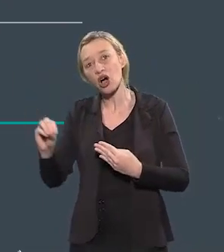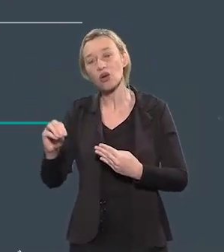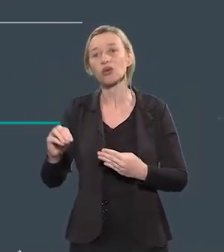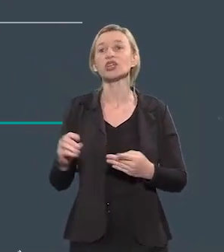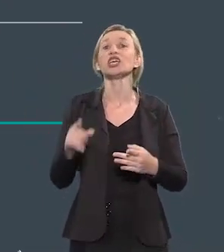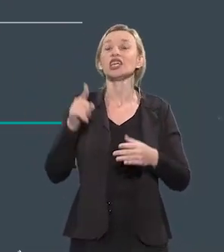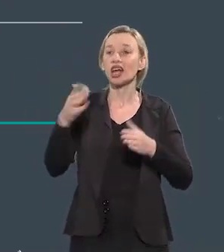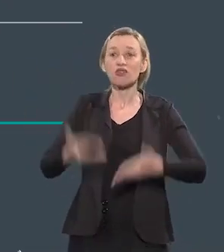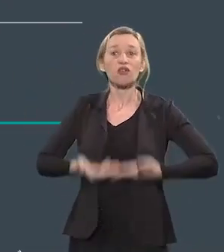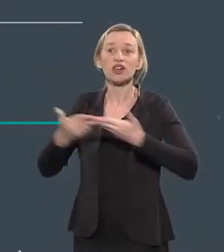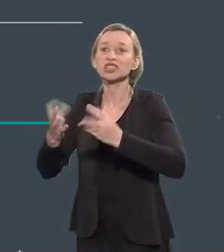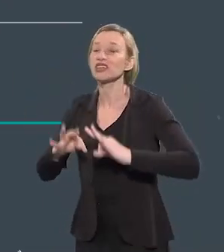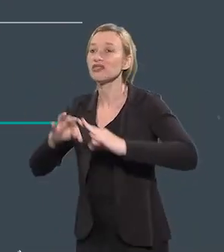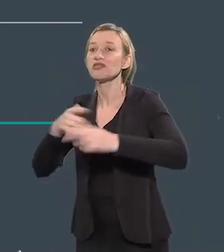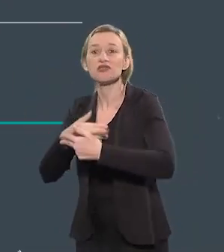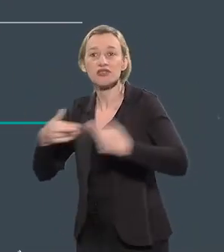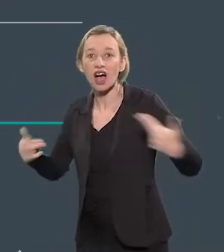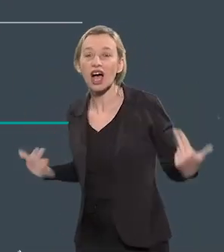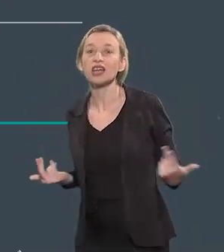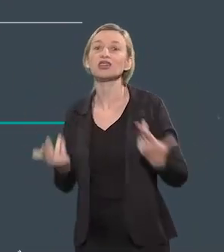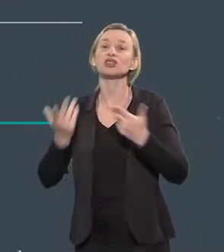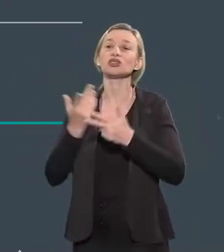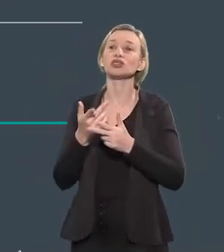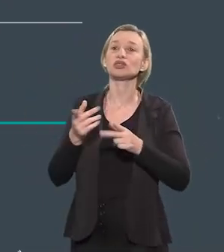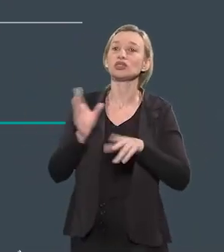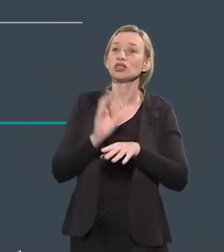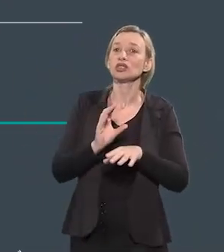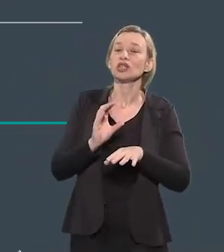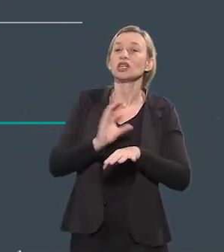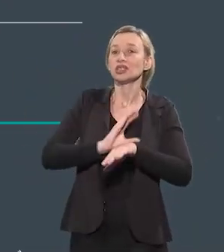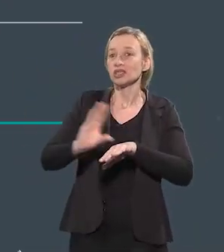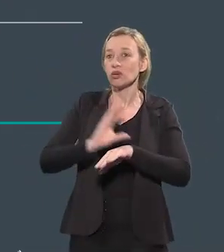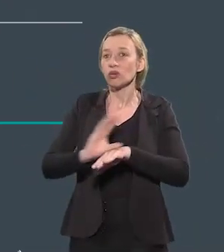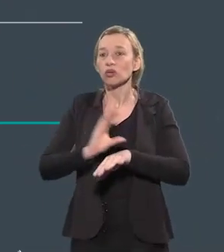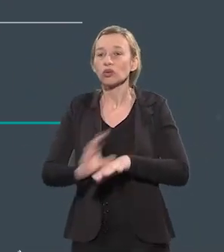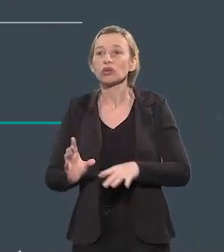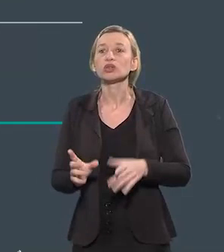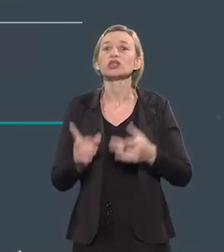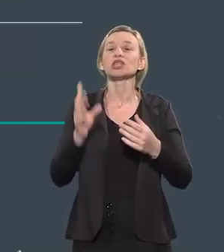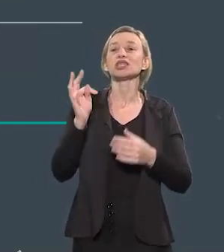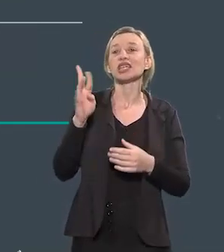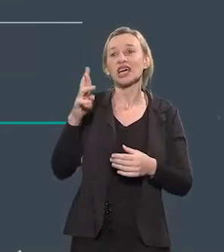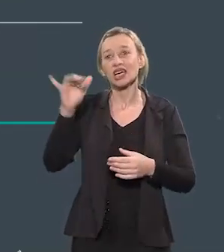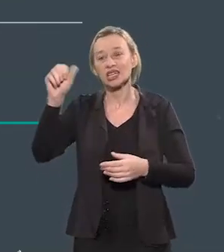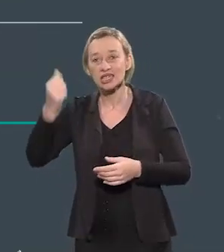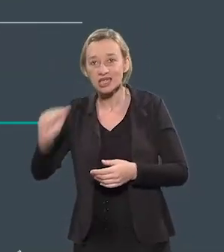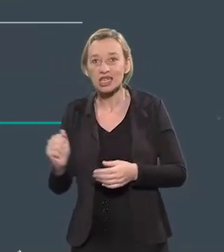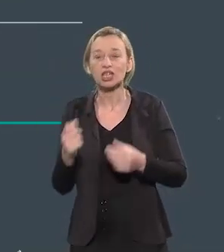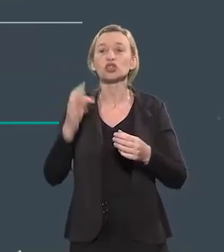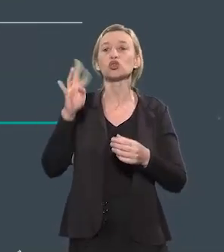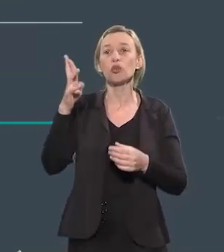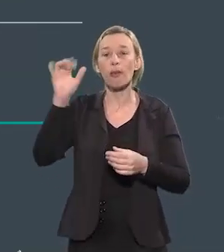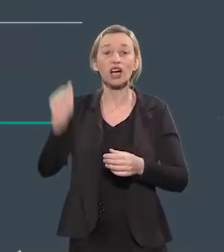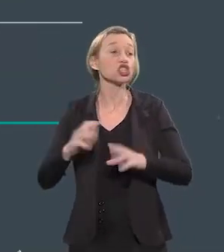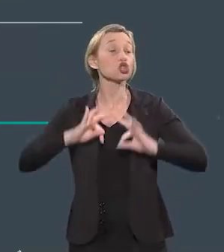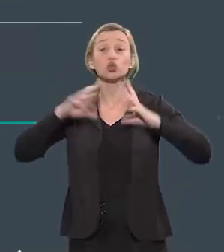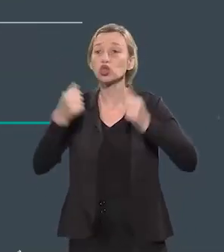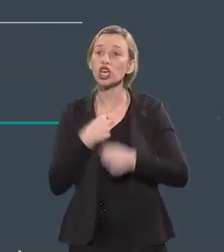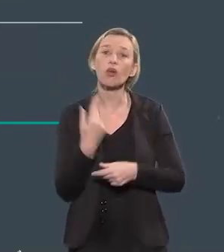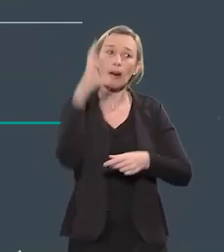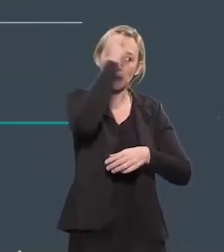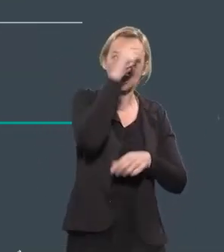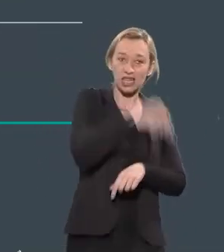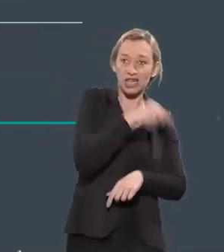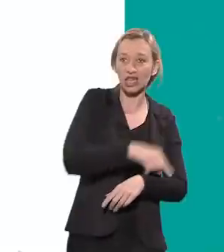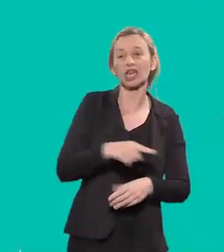E assim, no salão eu vou oferecer vários serviços, a trança que eu aprendi aqui, o turbante, maquiagem, tudo na área